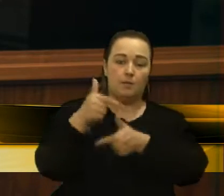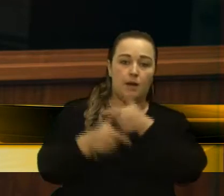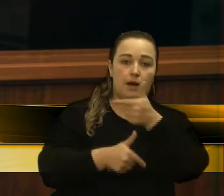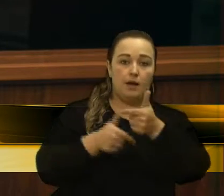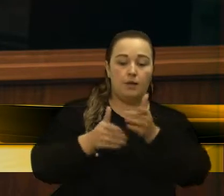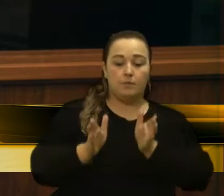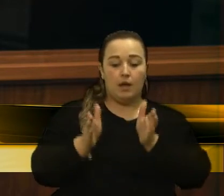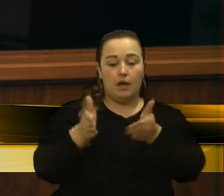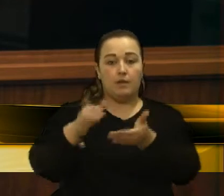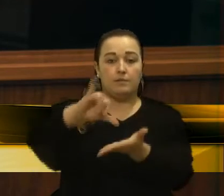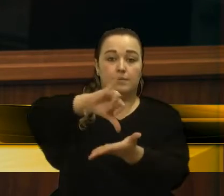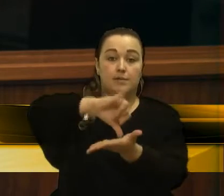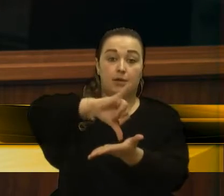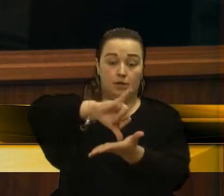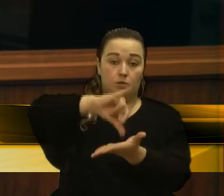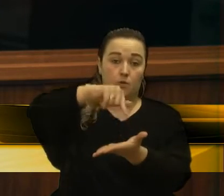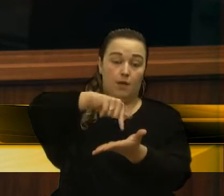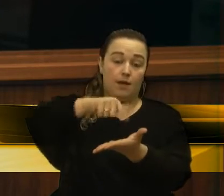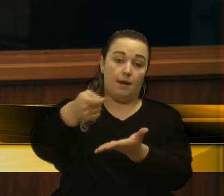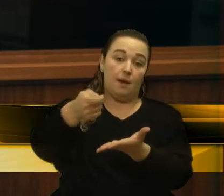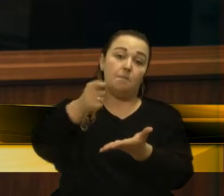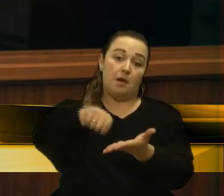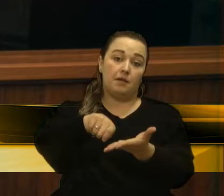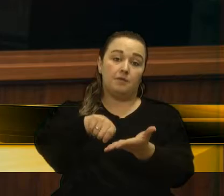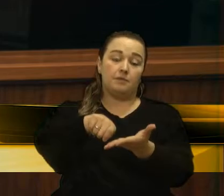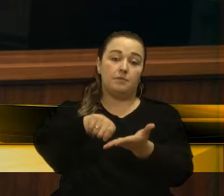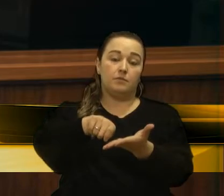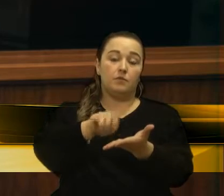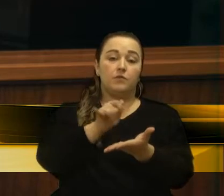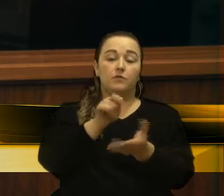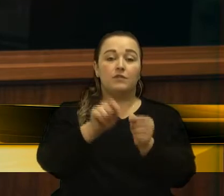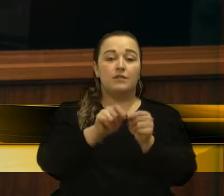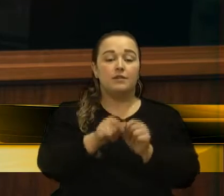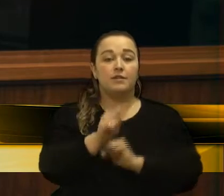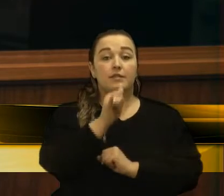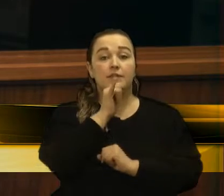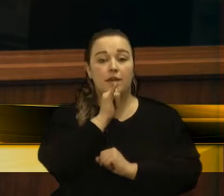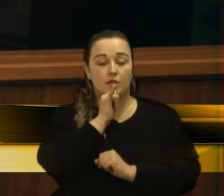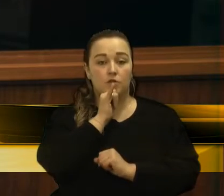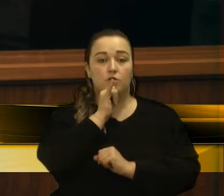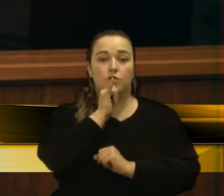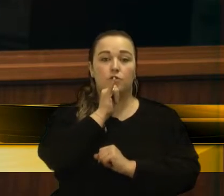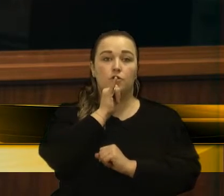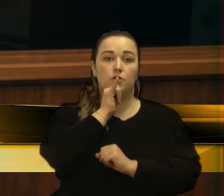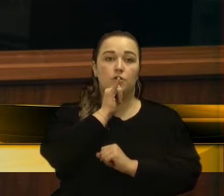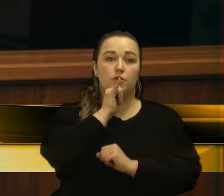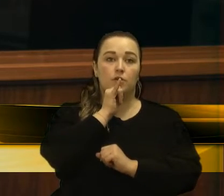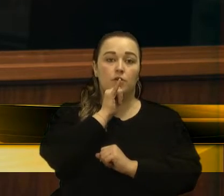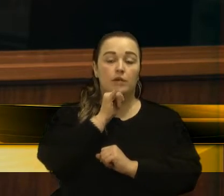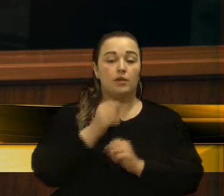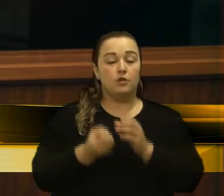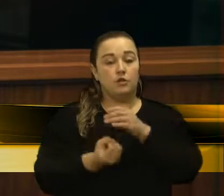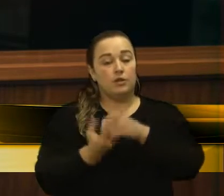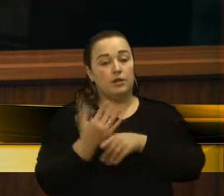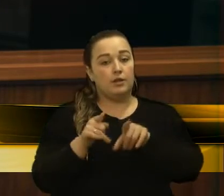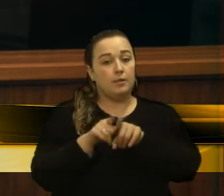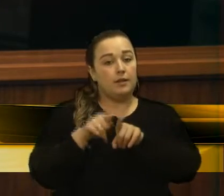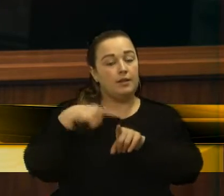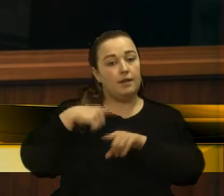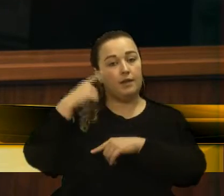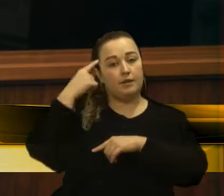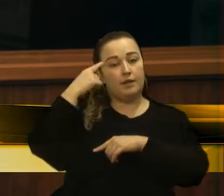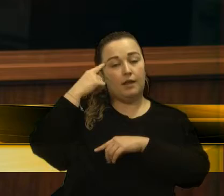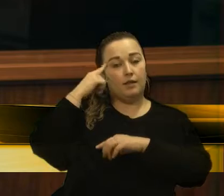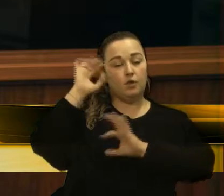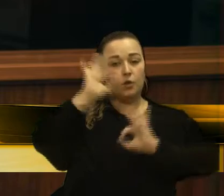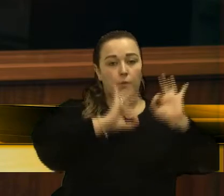uma área possível de ser testado, feito essas testagens, e que a gente também tem a ideia de uma revitalização de toda essa